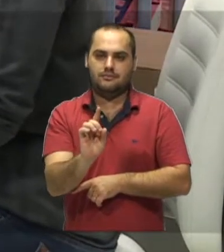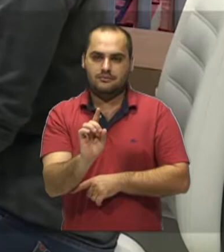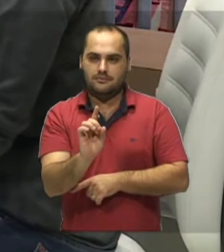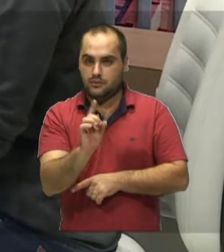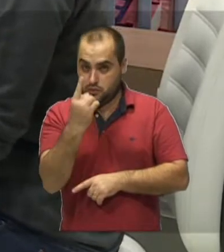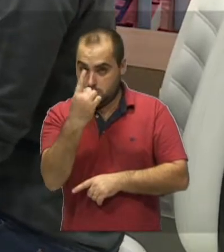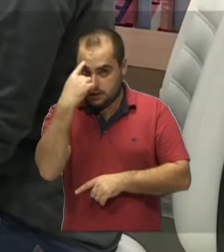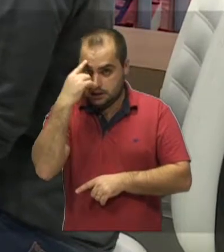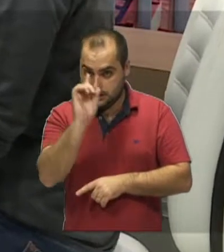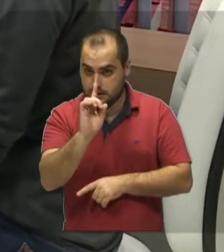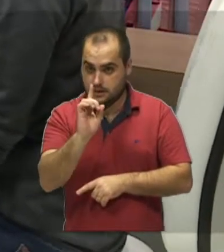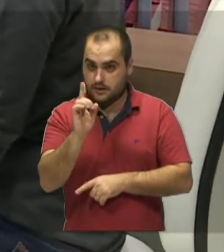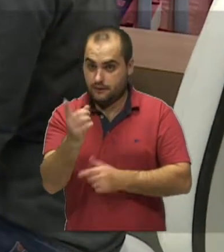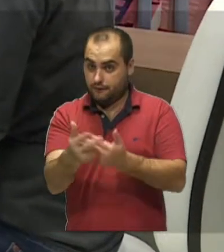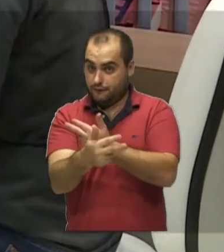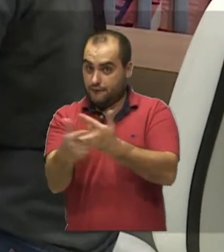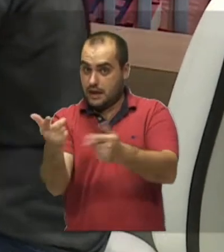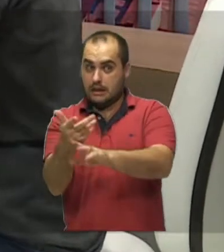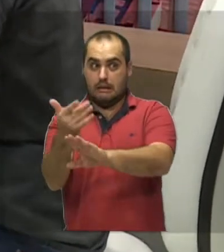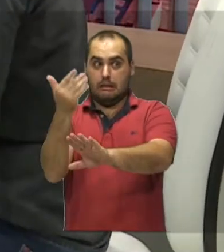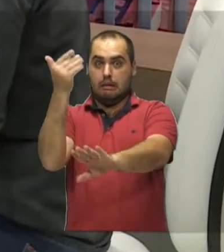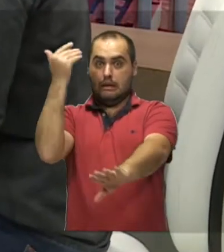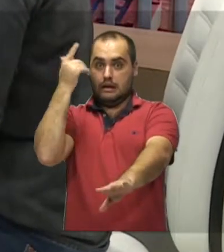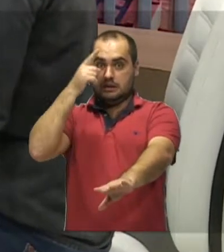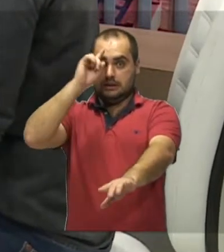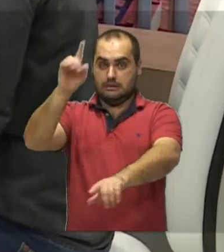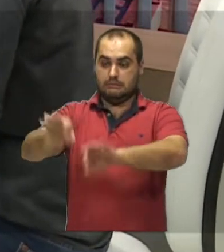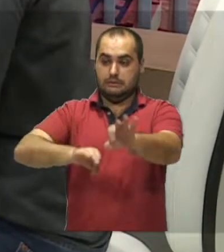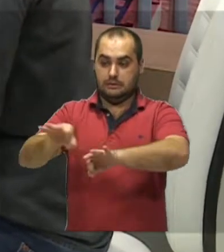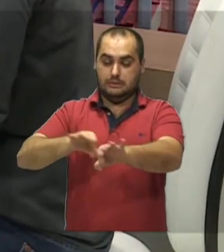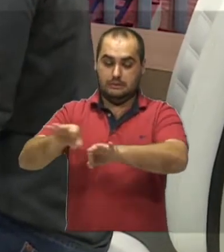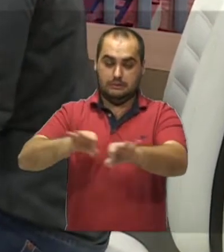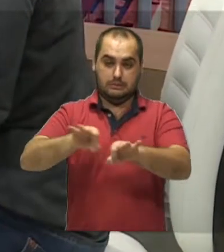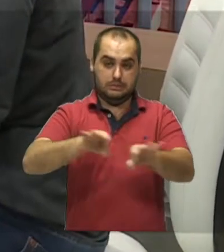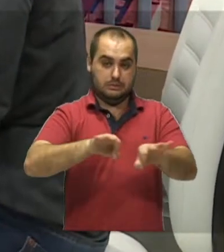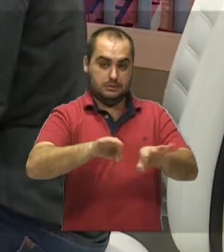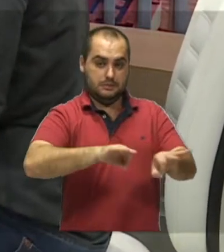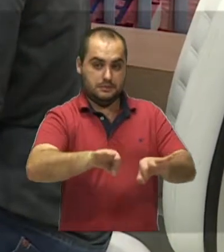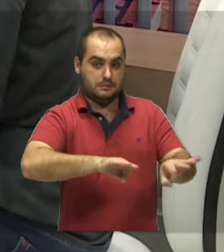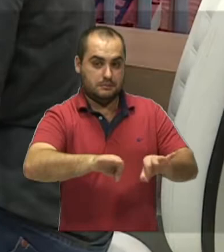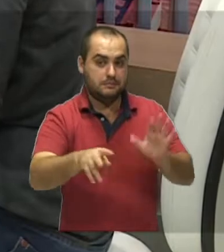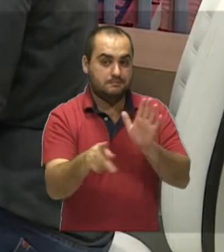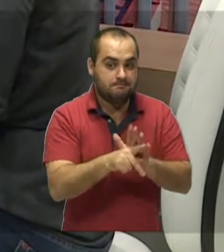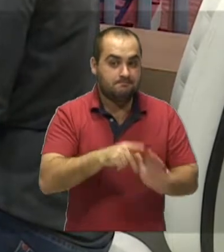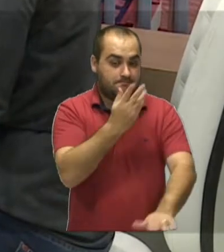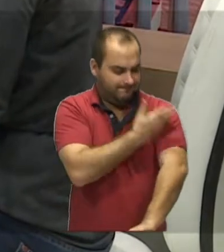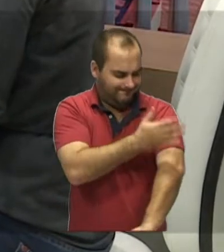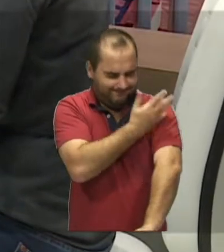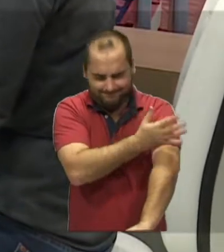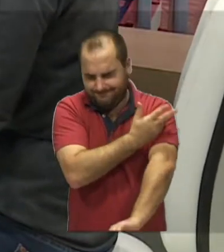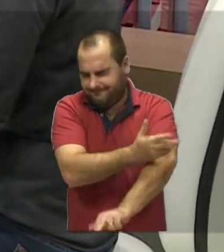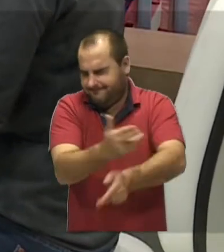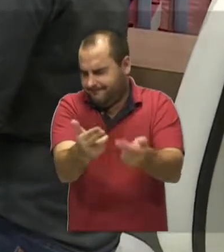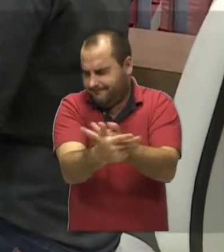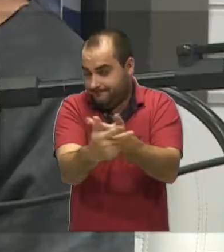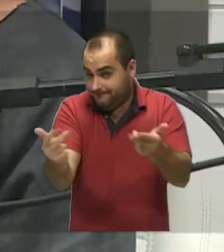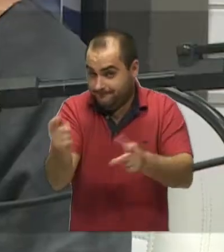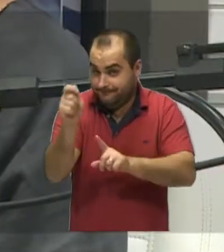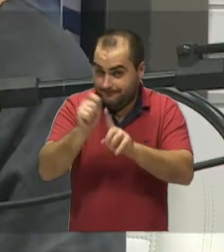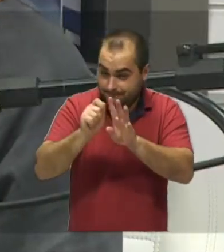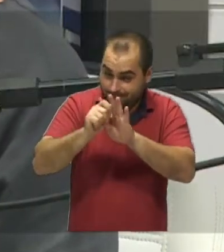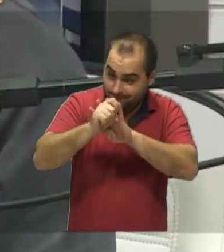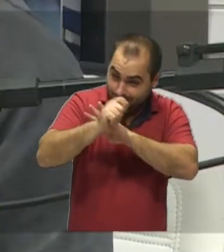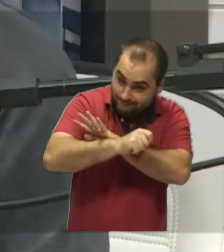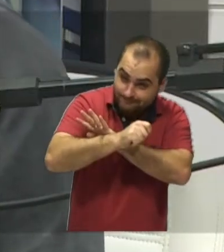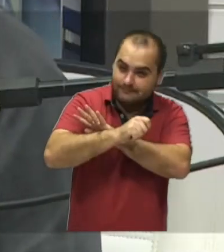subentende-se muitos dias de preparação, né? Então a gente ensaiou muito para isso poder acontecer. Então, foram meses de